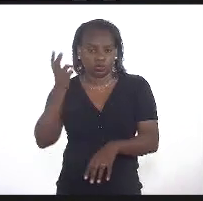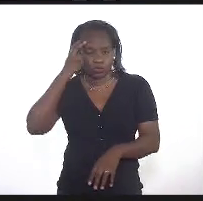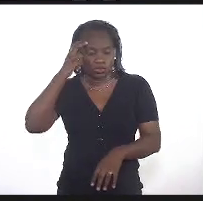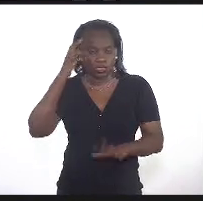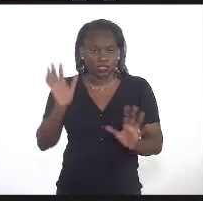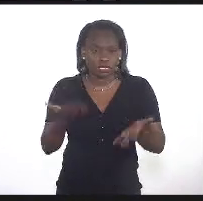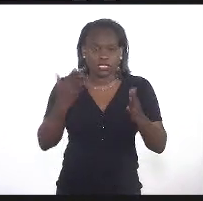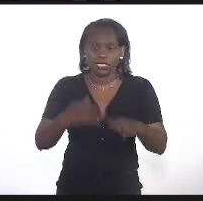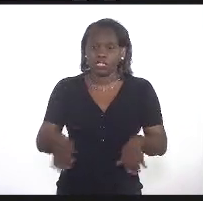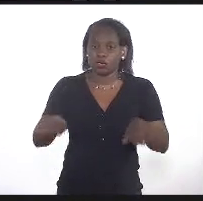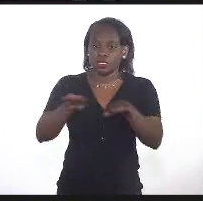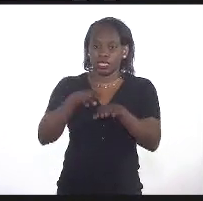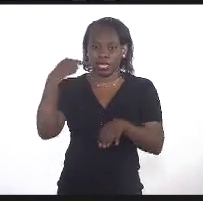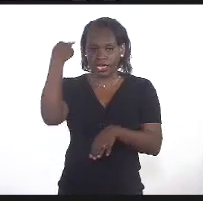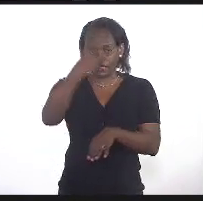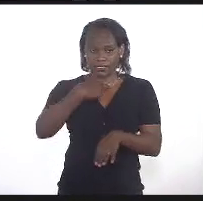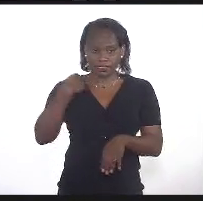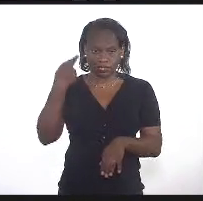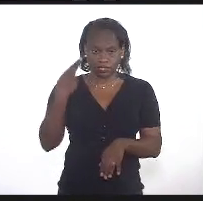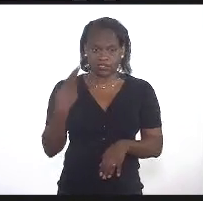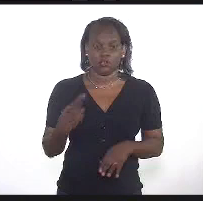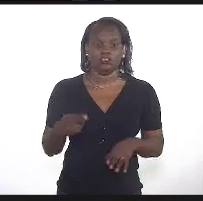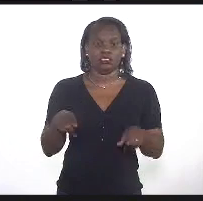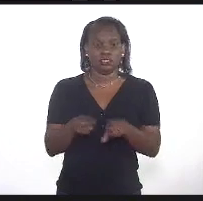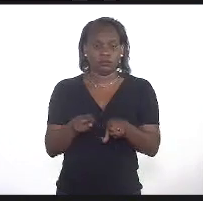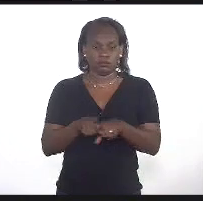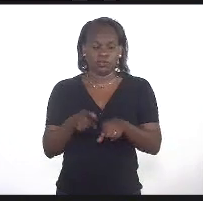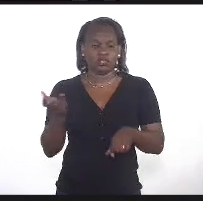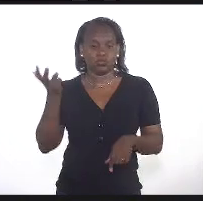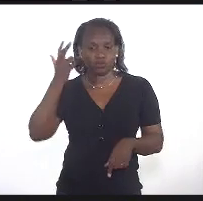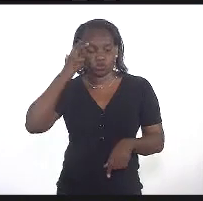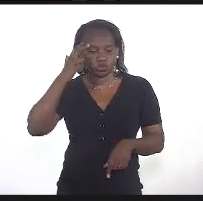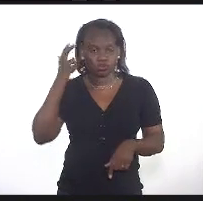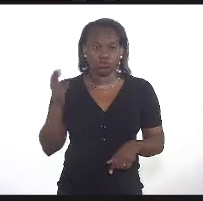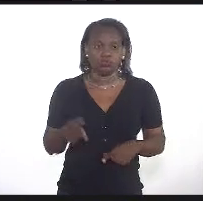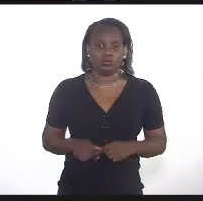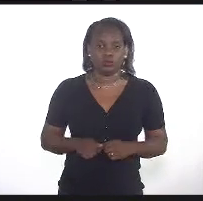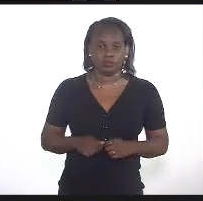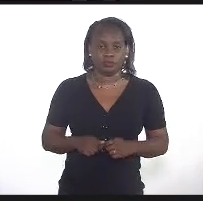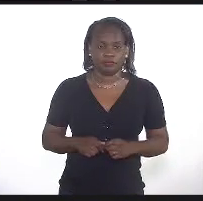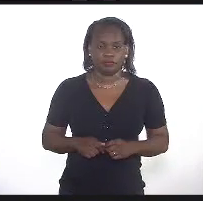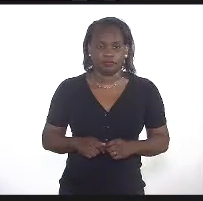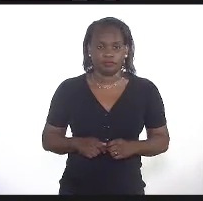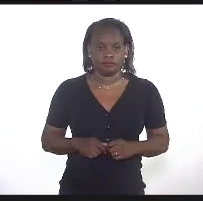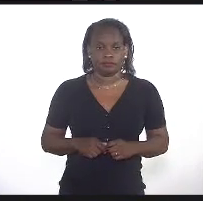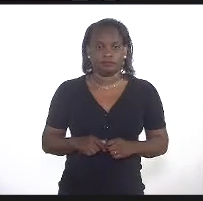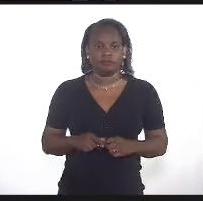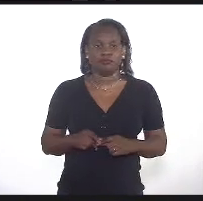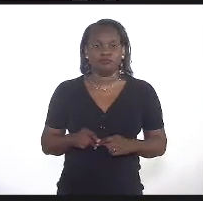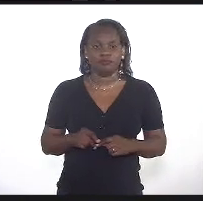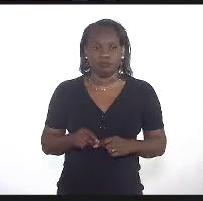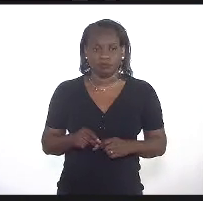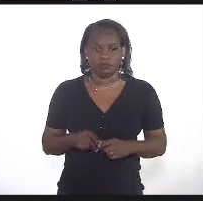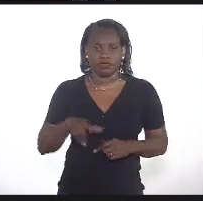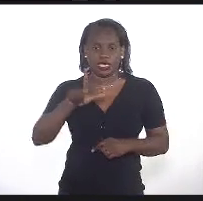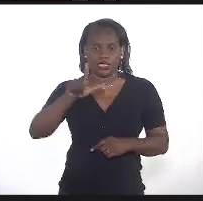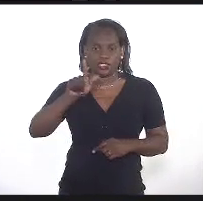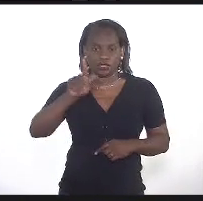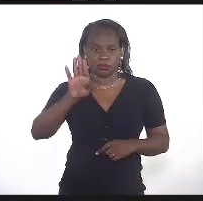da igualdade racial, cultura e gênero, cultura